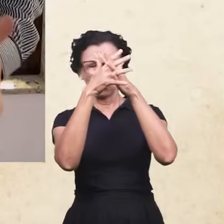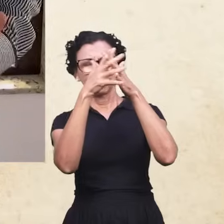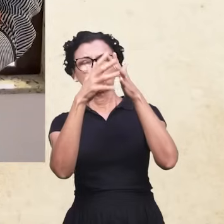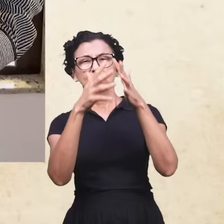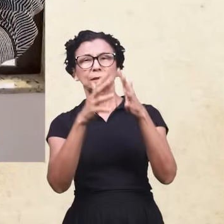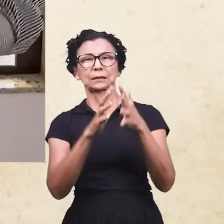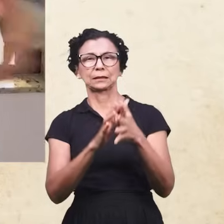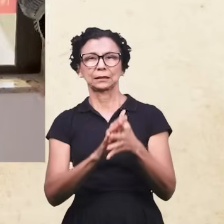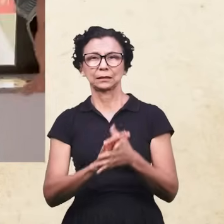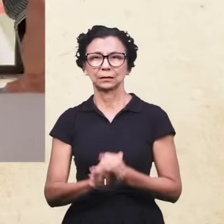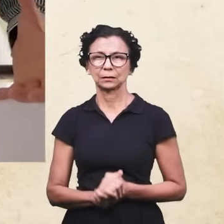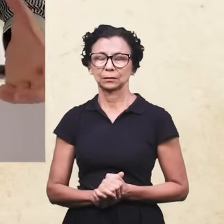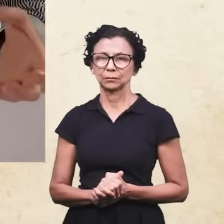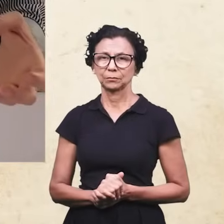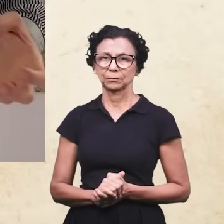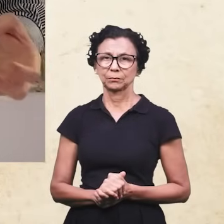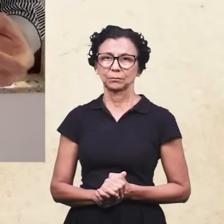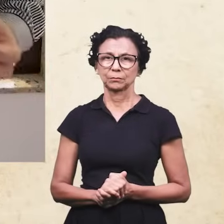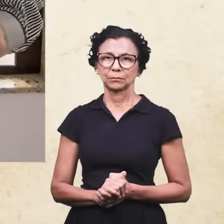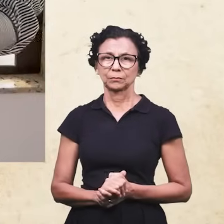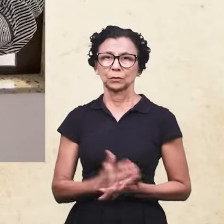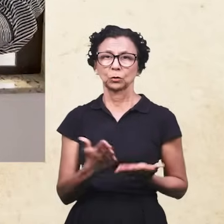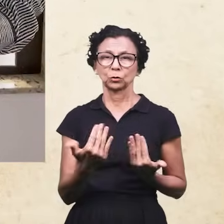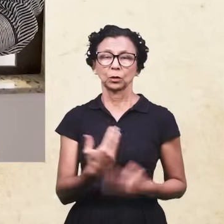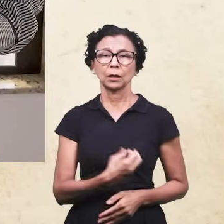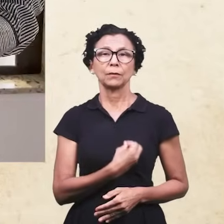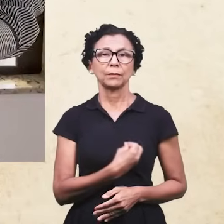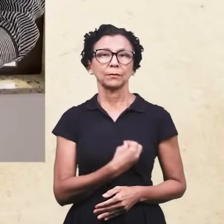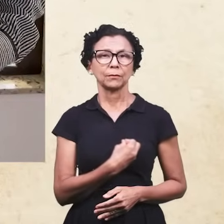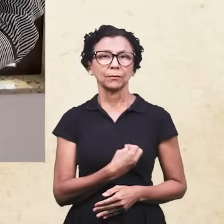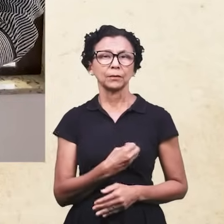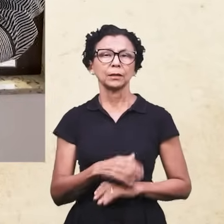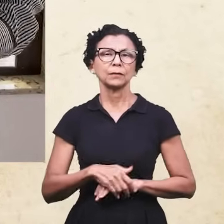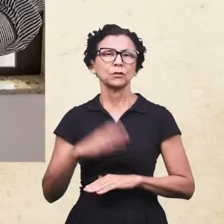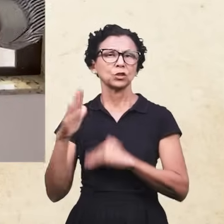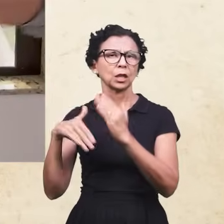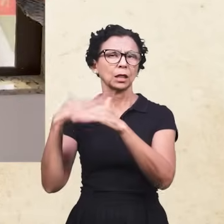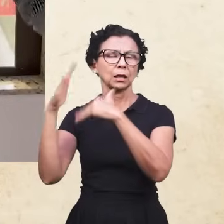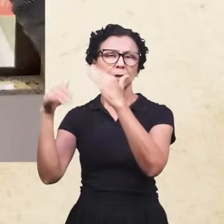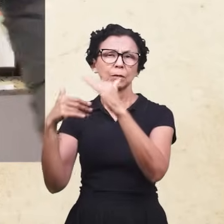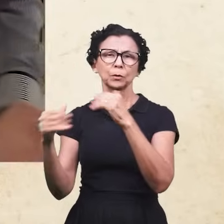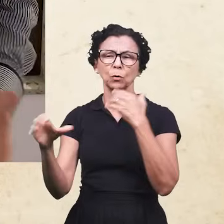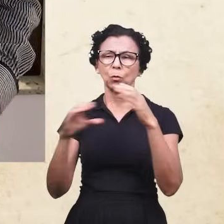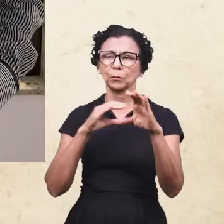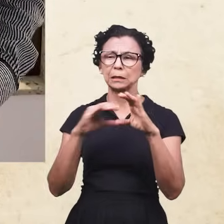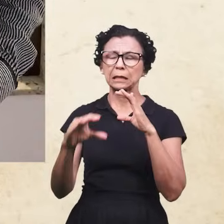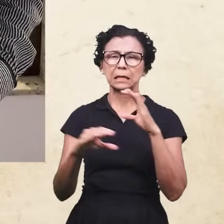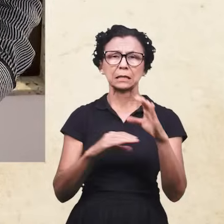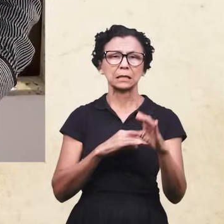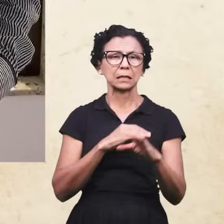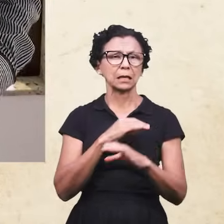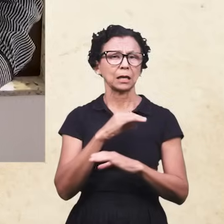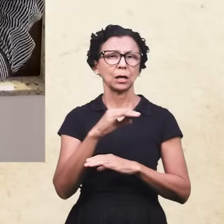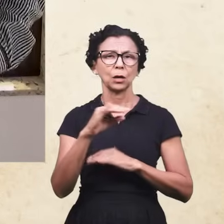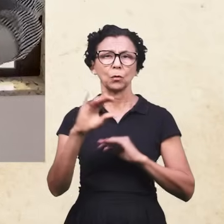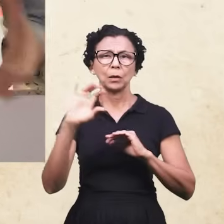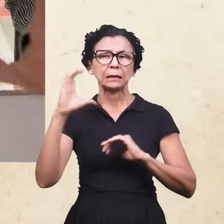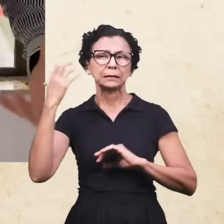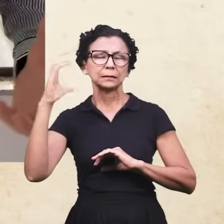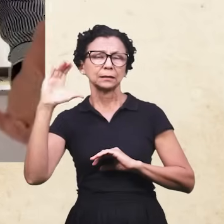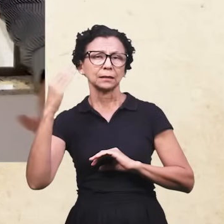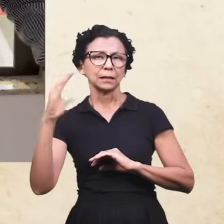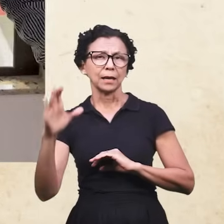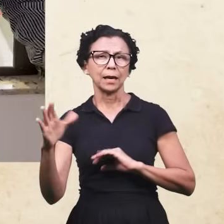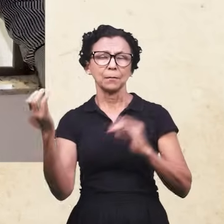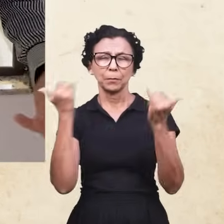rápido. O jovem vive hoje numa velocidade muito grande. Os meios de comunicação, a ciência, e